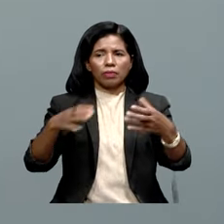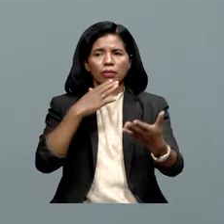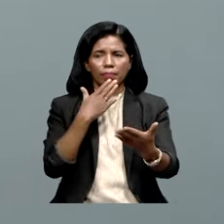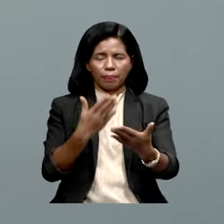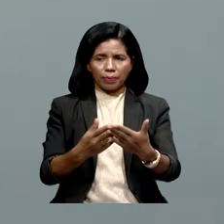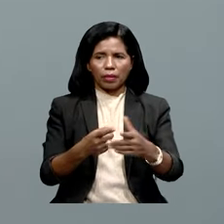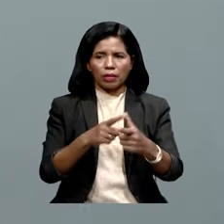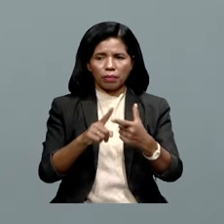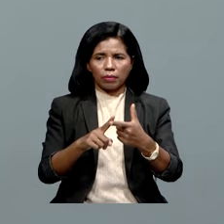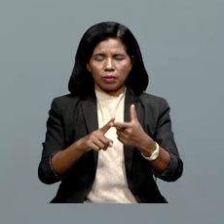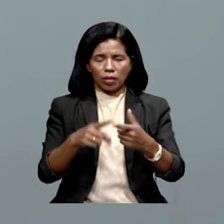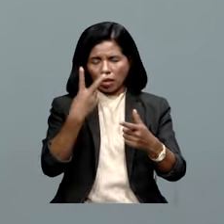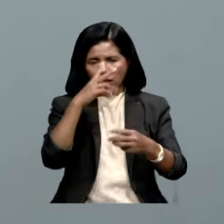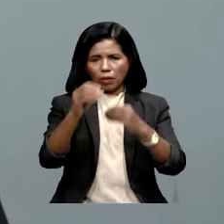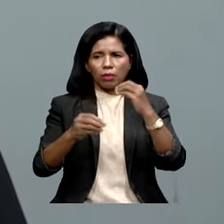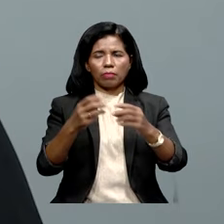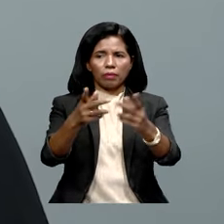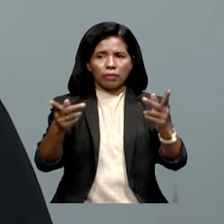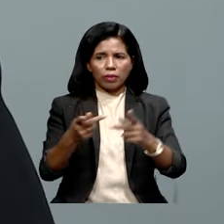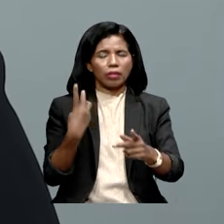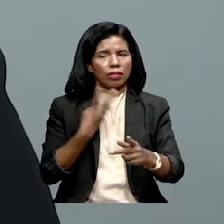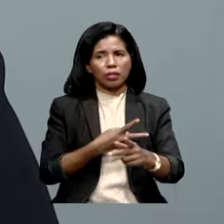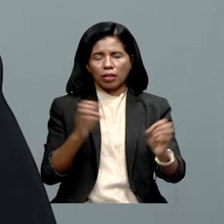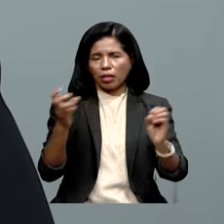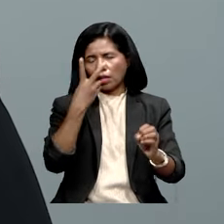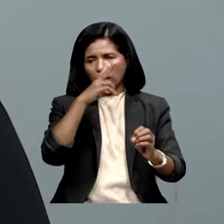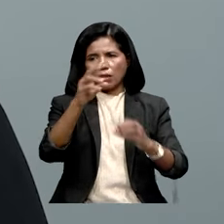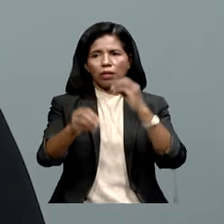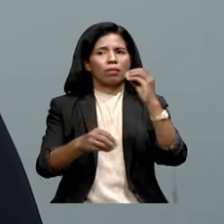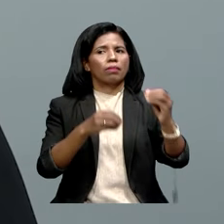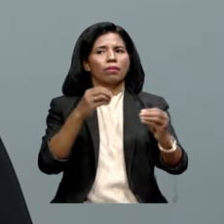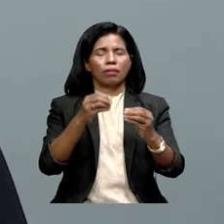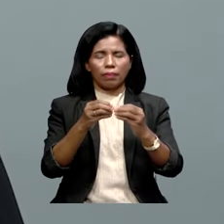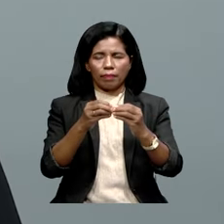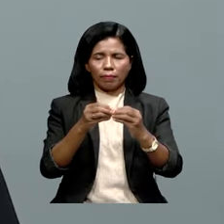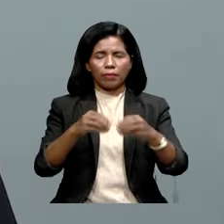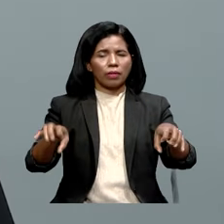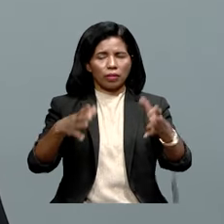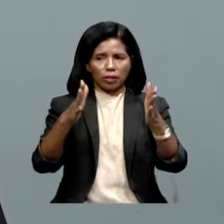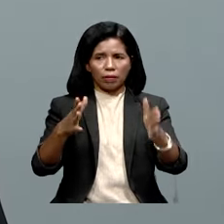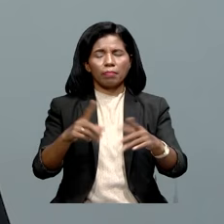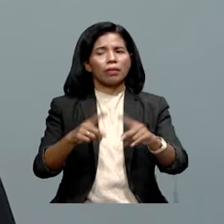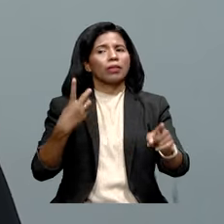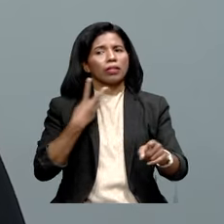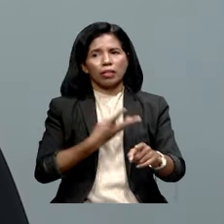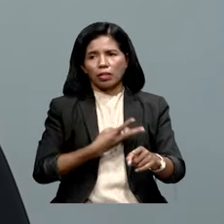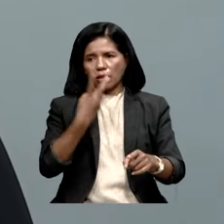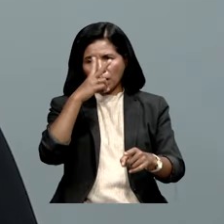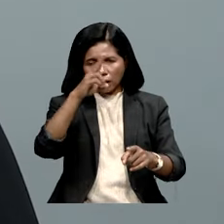E depois, nessas condições, no mesmo, e tala harede a recursos humanos, e tamos haremos para